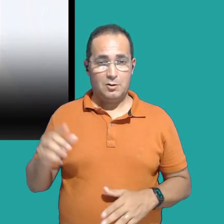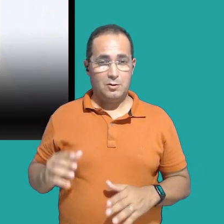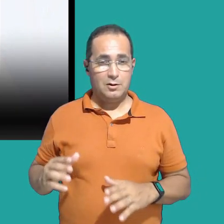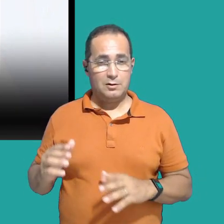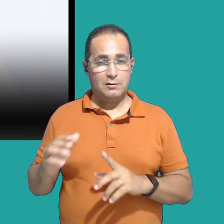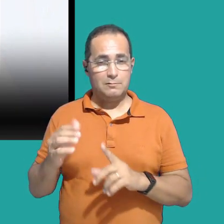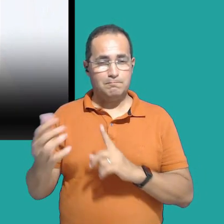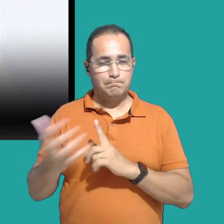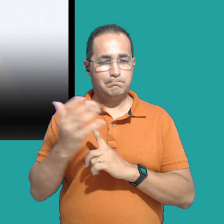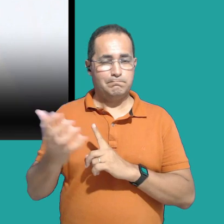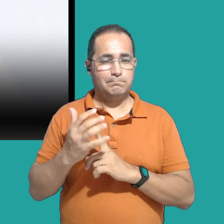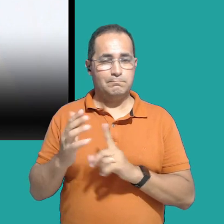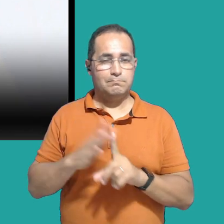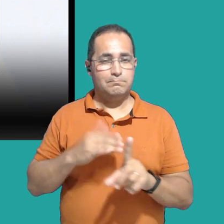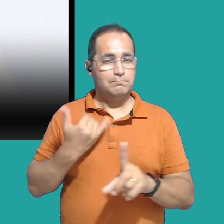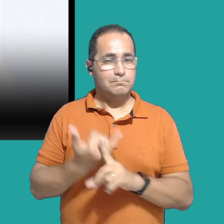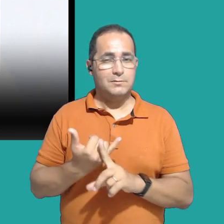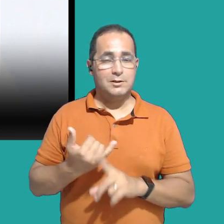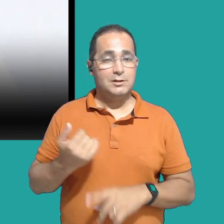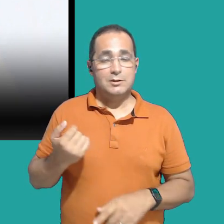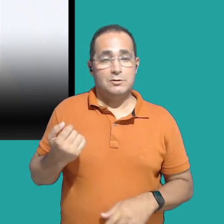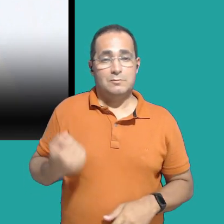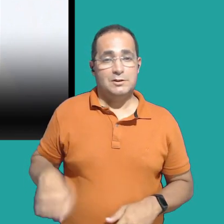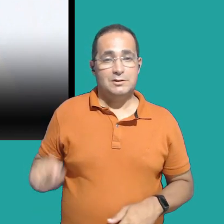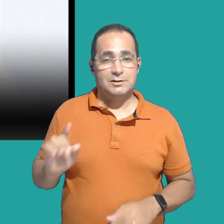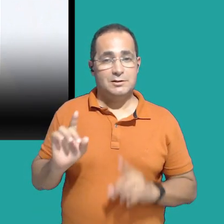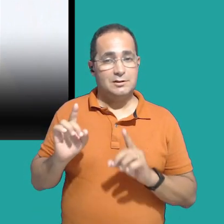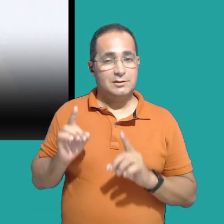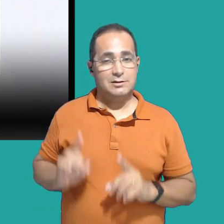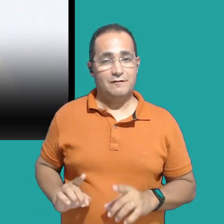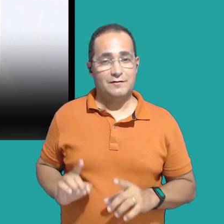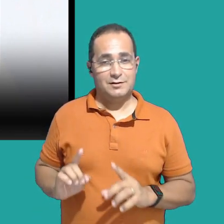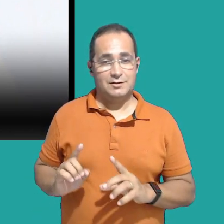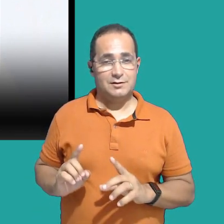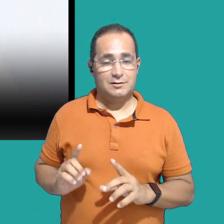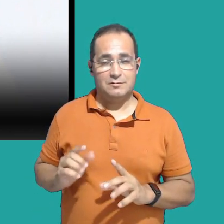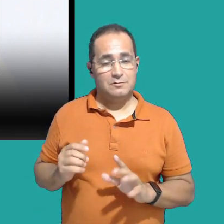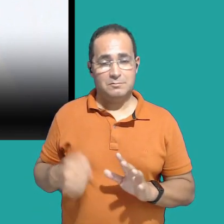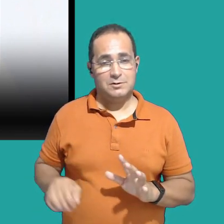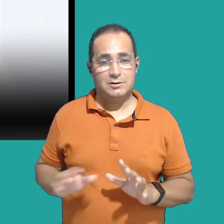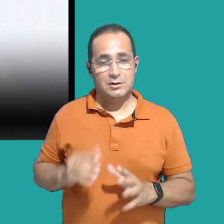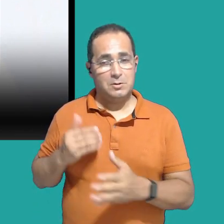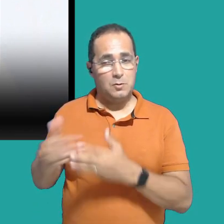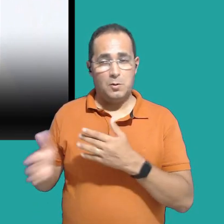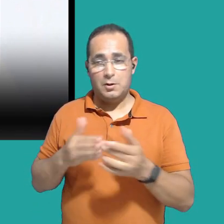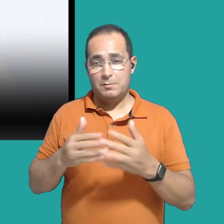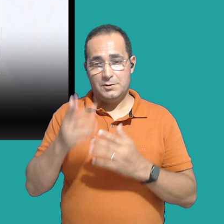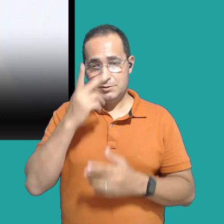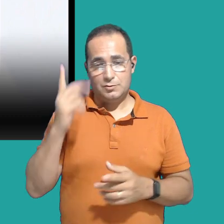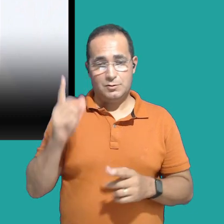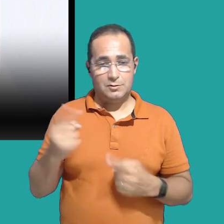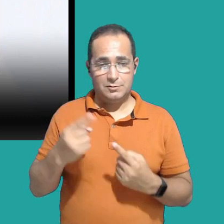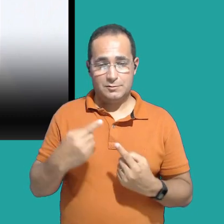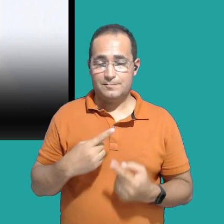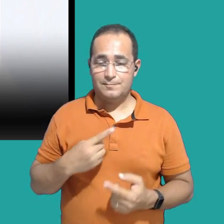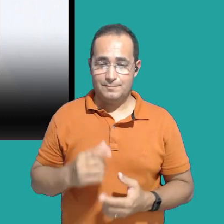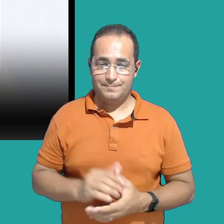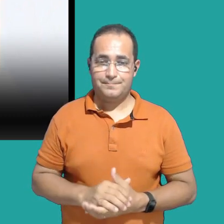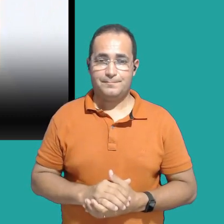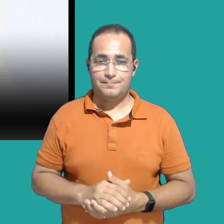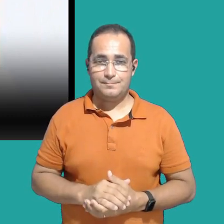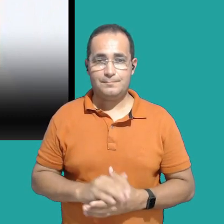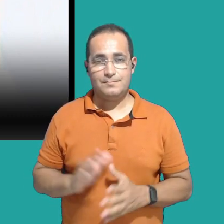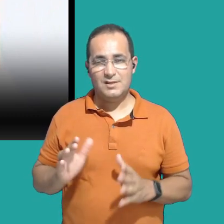tem usa às vezes aquilo ali como uma forma de bullying, né? E não precisa ser deficiente para ter isso. E às vezes porque se